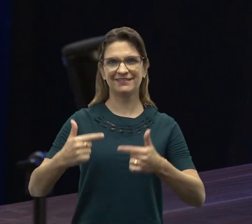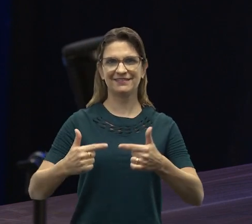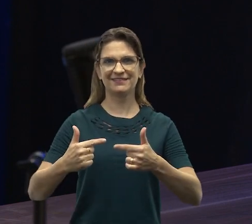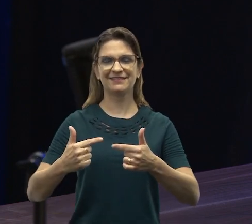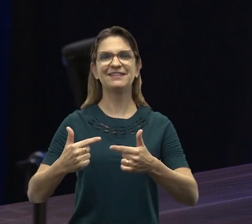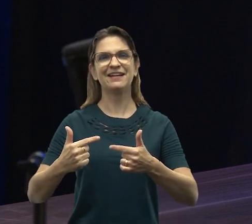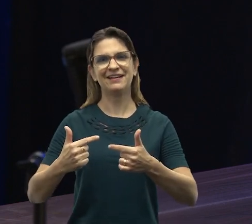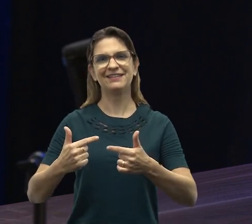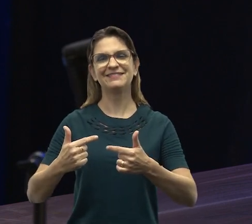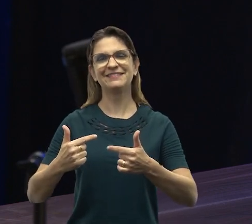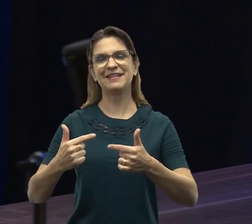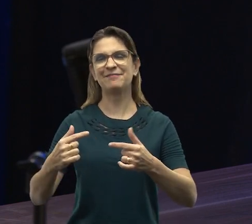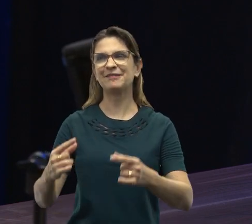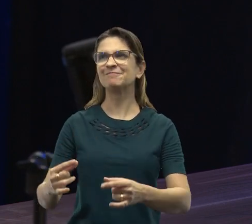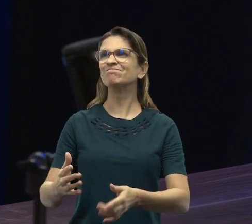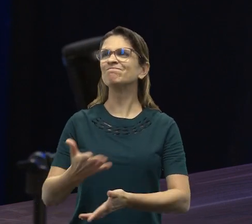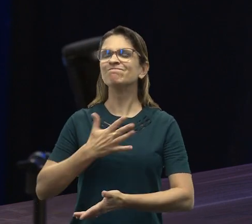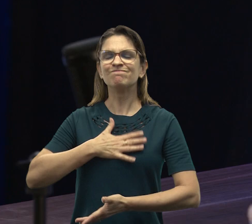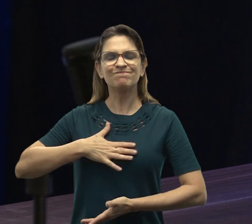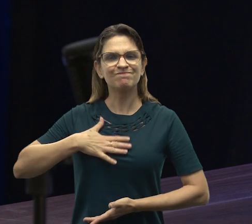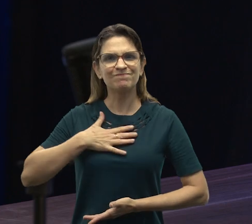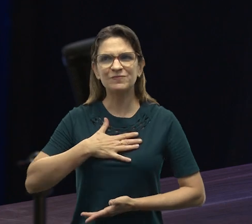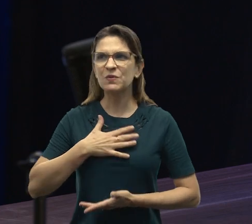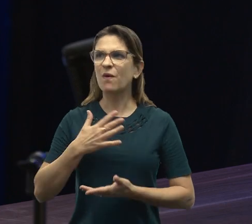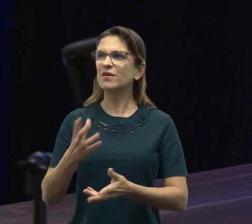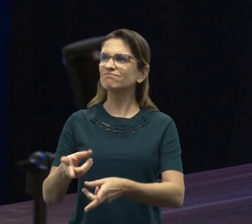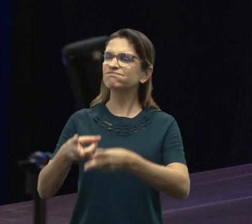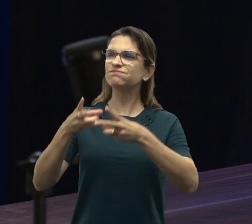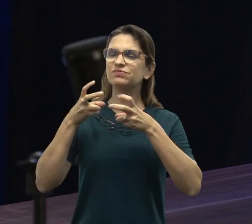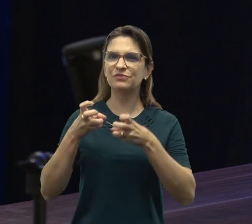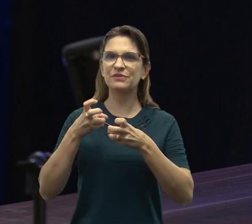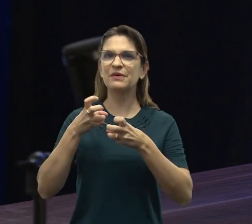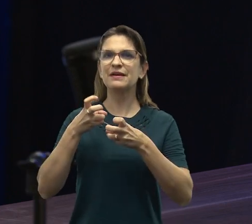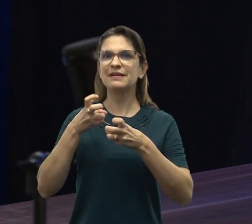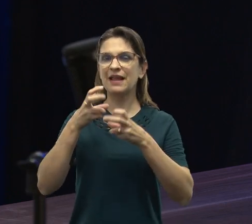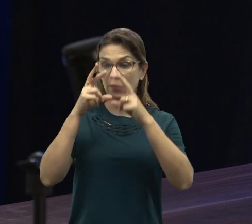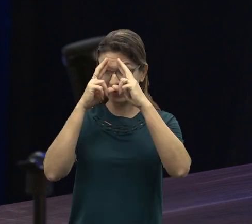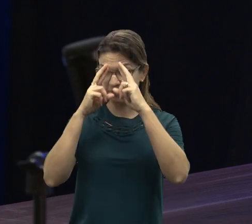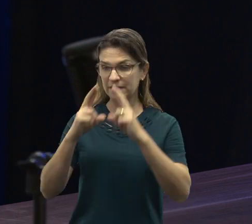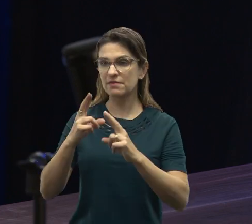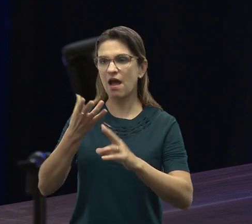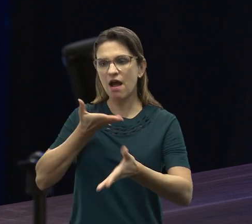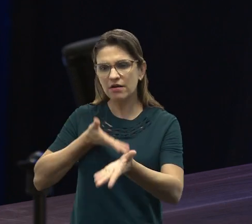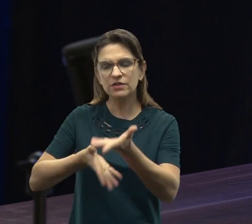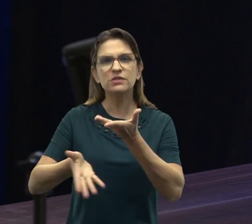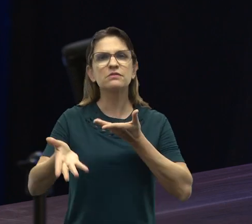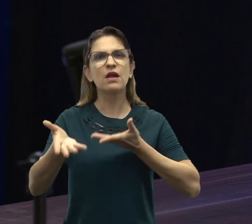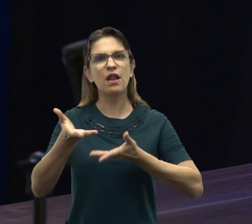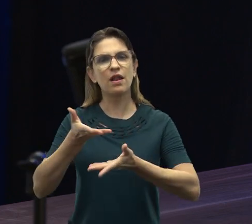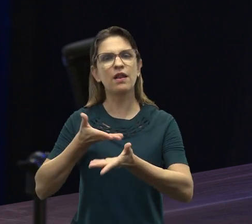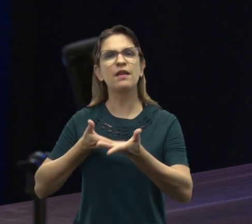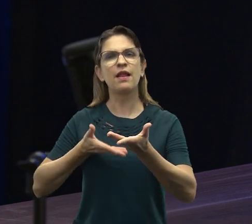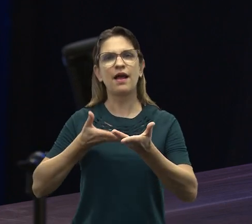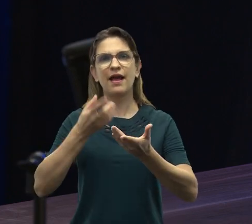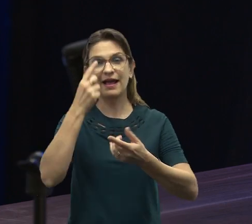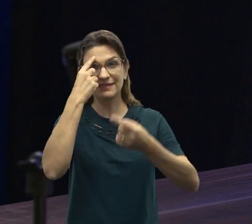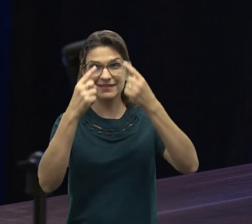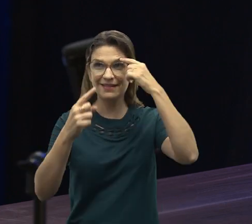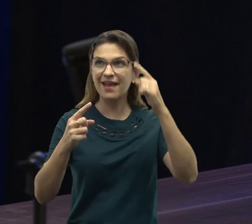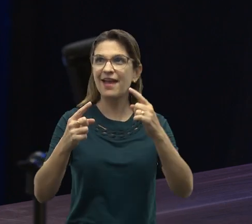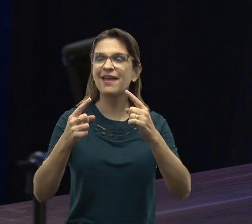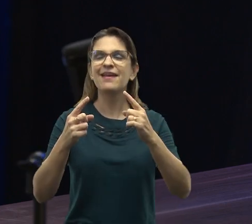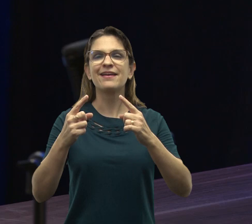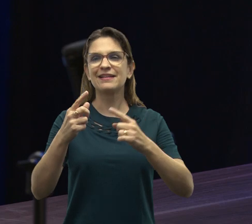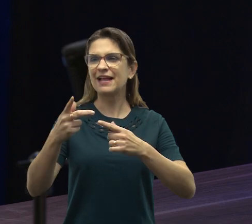a gente tenha um respeito ao outro, né, às ideias do outro. Eu acho que isso é uma coisa que realmente me fascina. O fato de